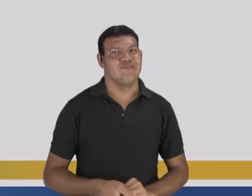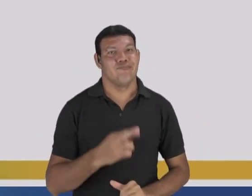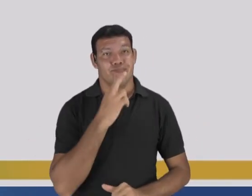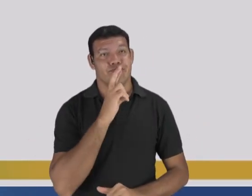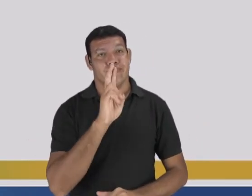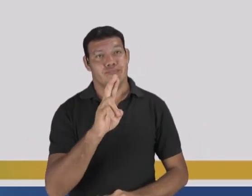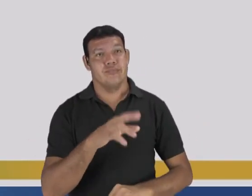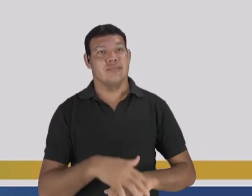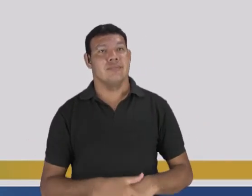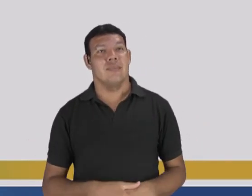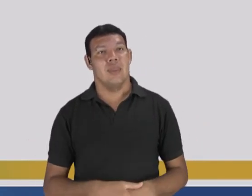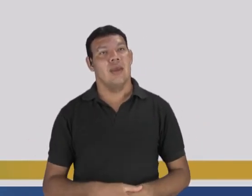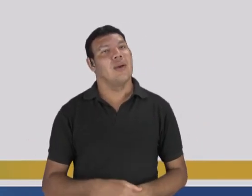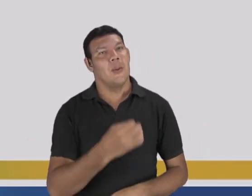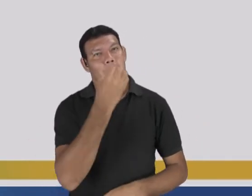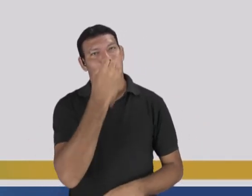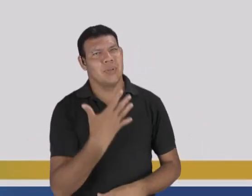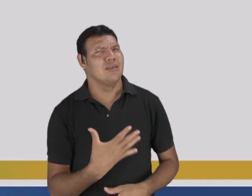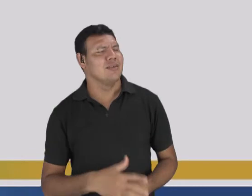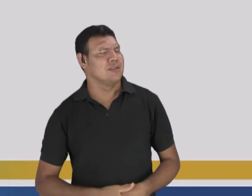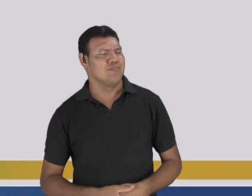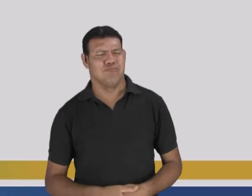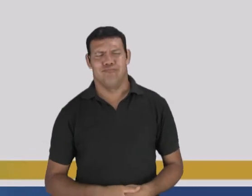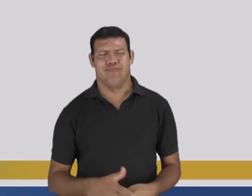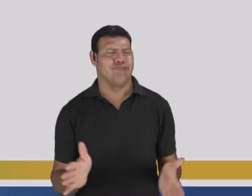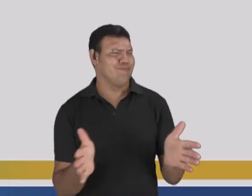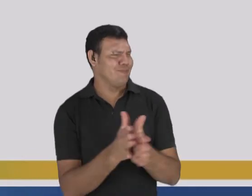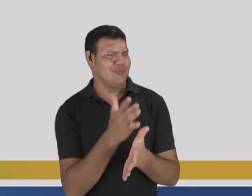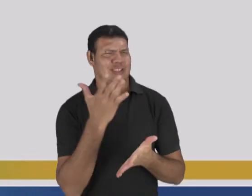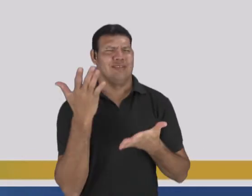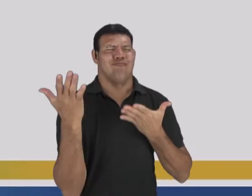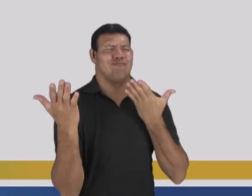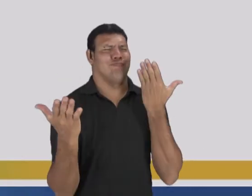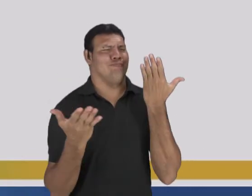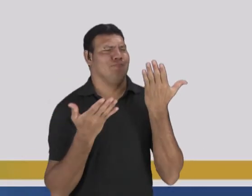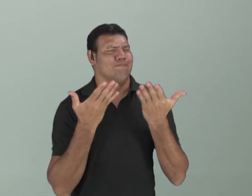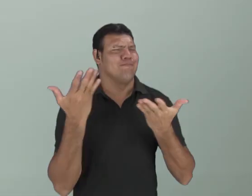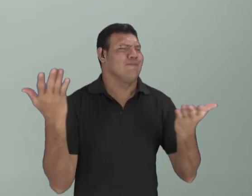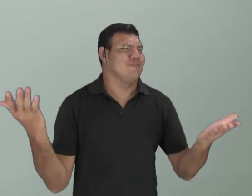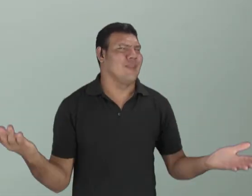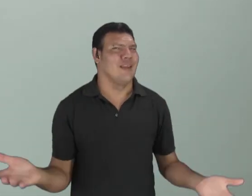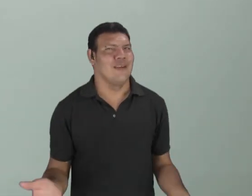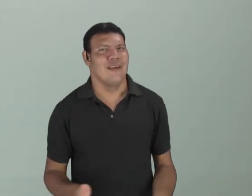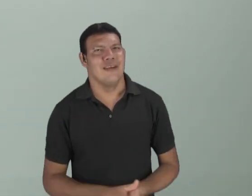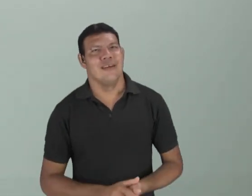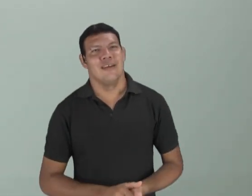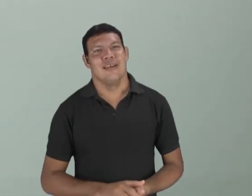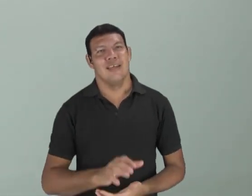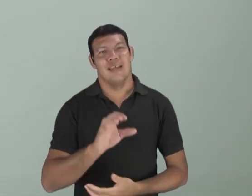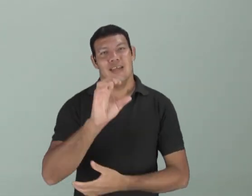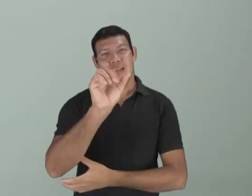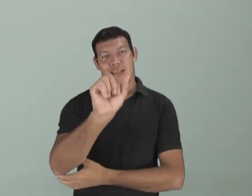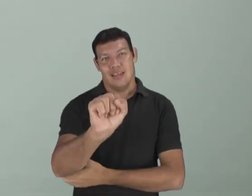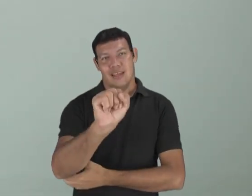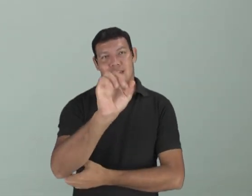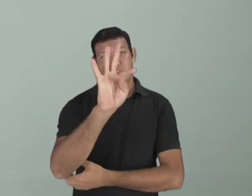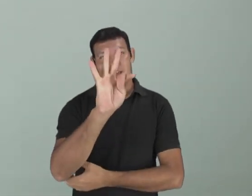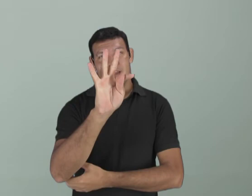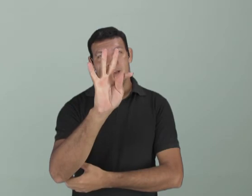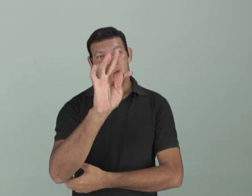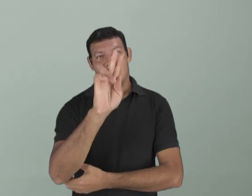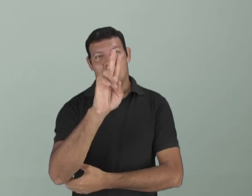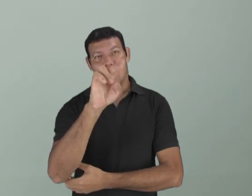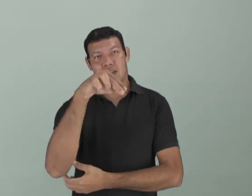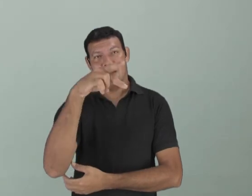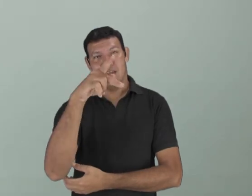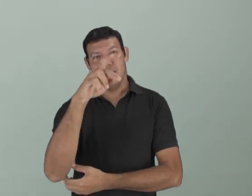respostas, né? Bien, estou estupendo. Estupendo é mais que bem, assim, né? Eu diria assim, porque você está